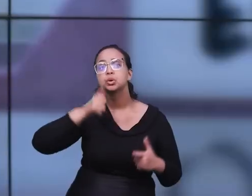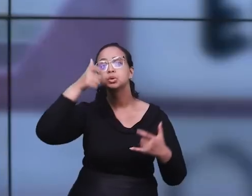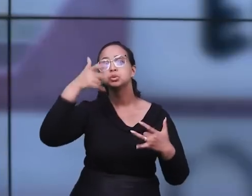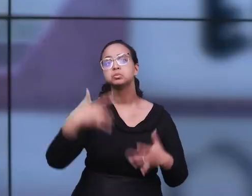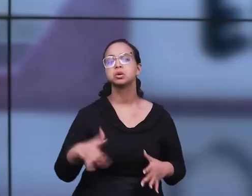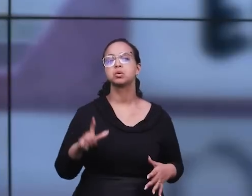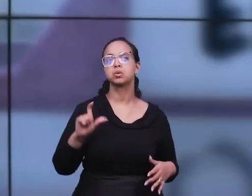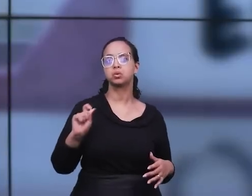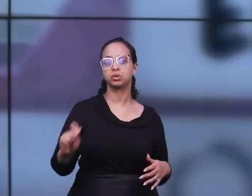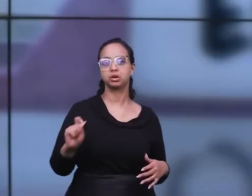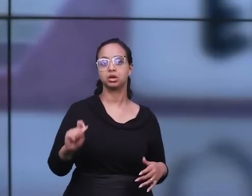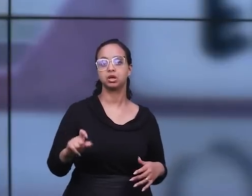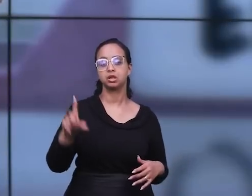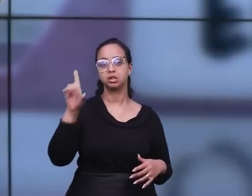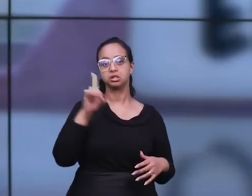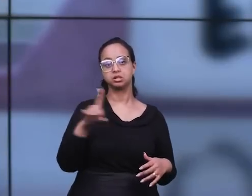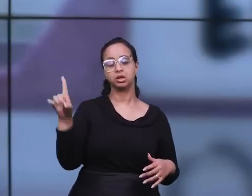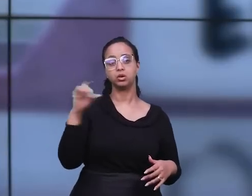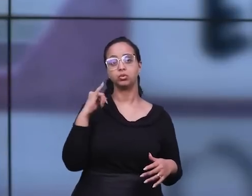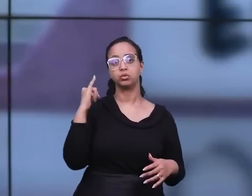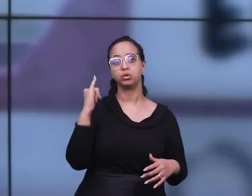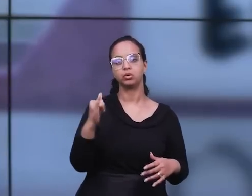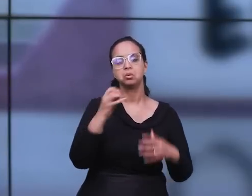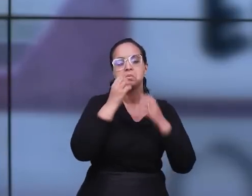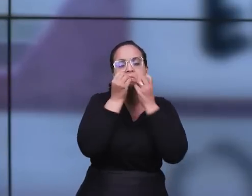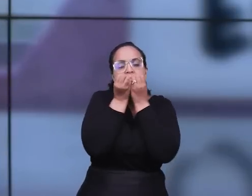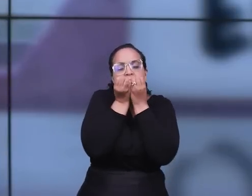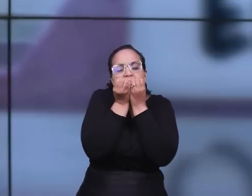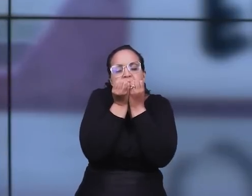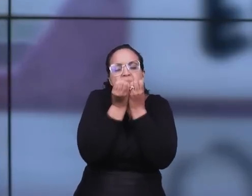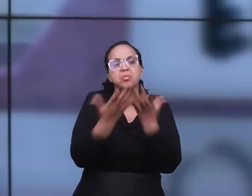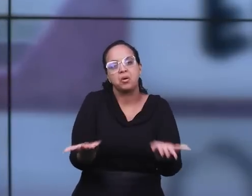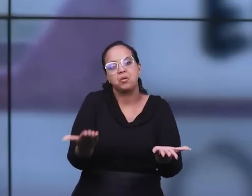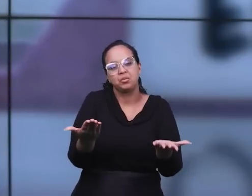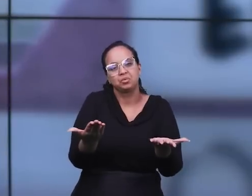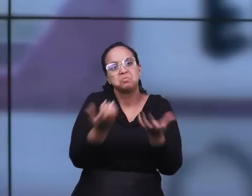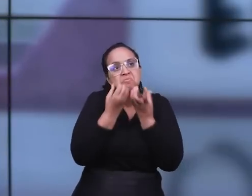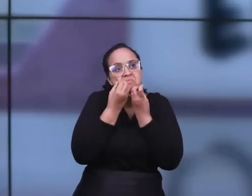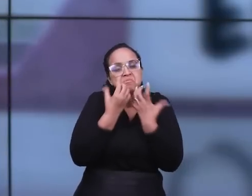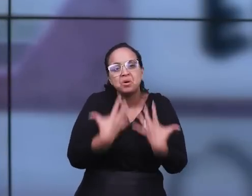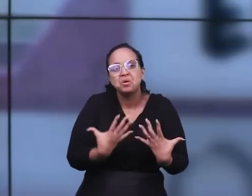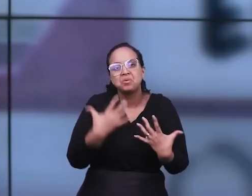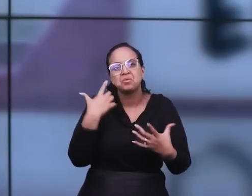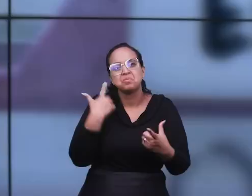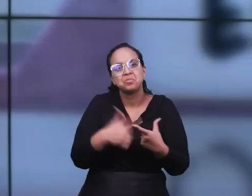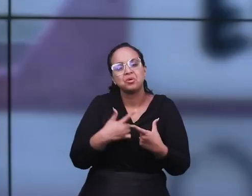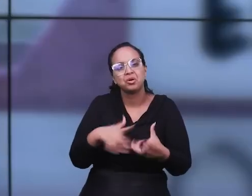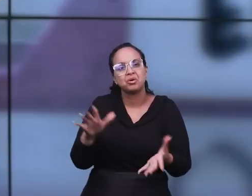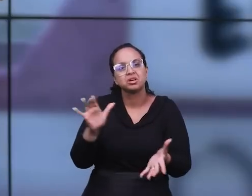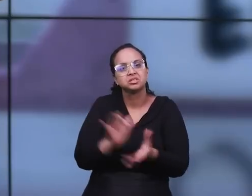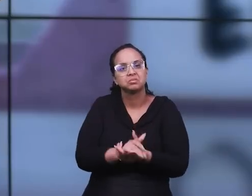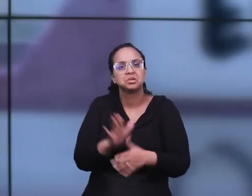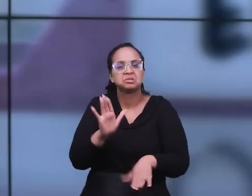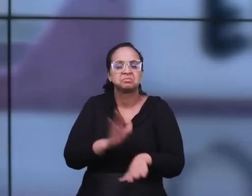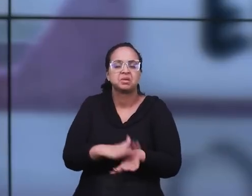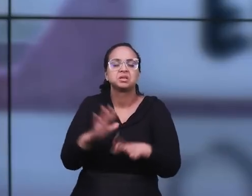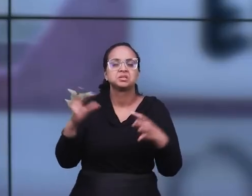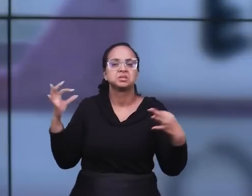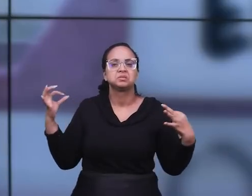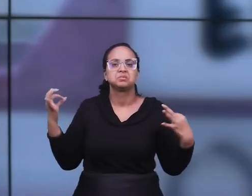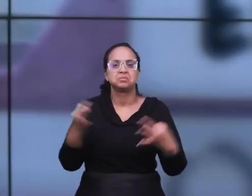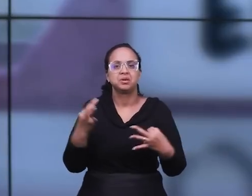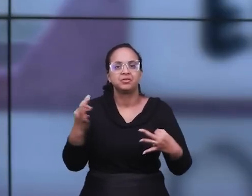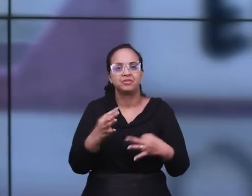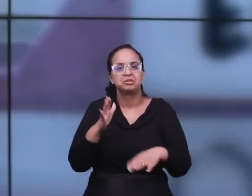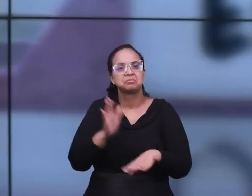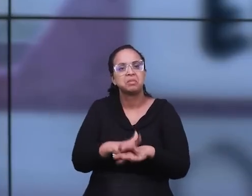esse respeito, Deus disse que era muito bom. E é um casamento que é ainda mais perfeito, o